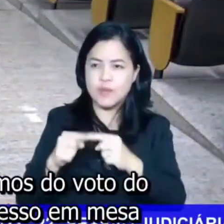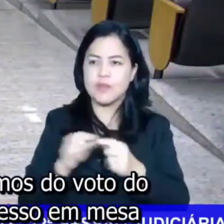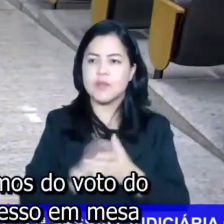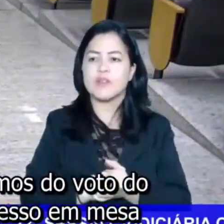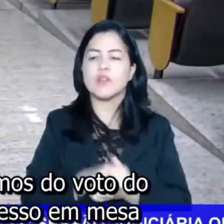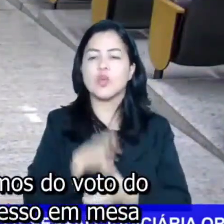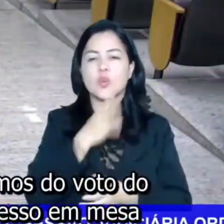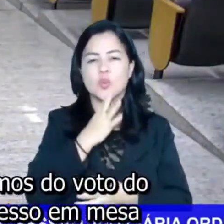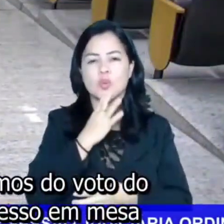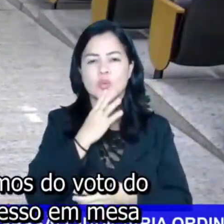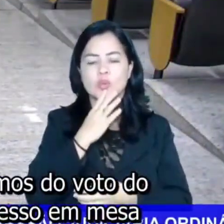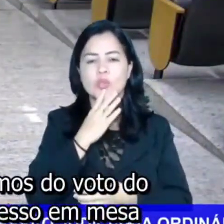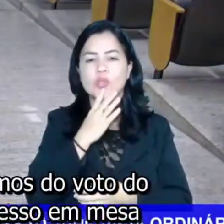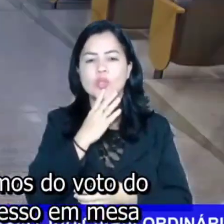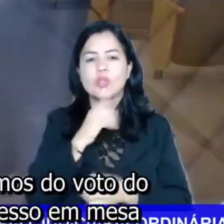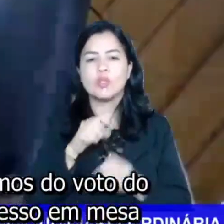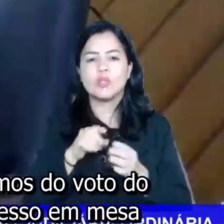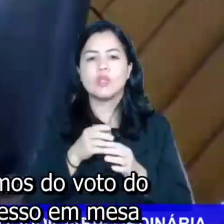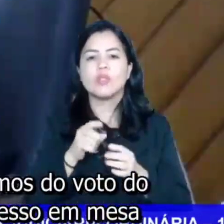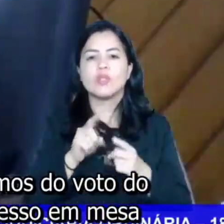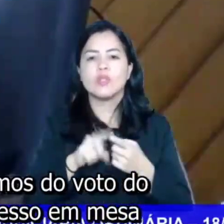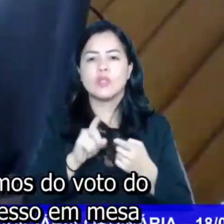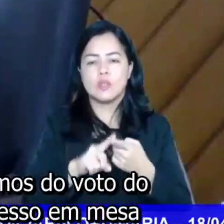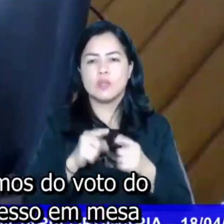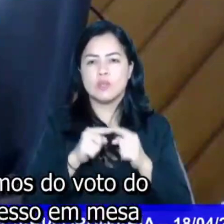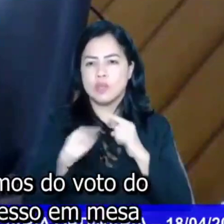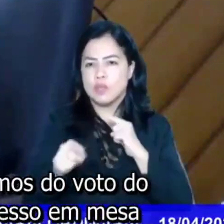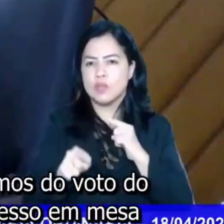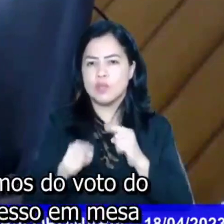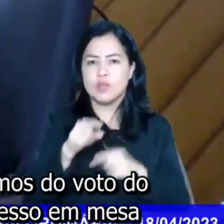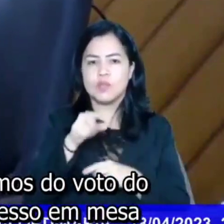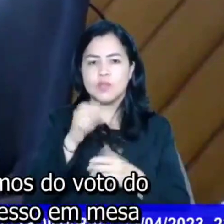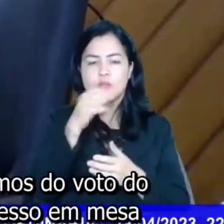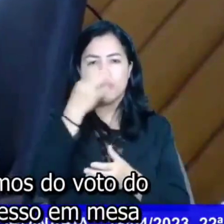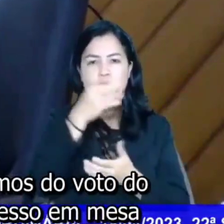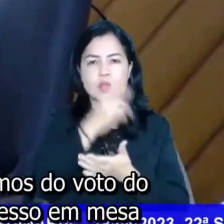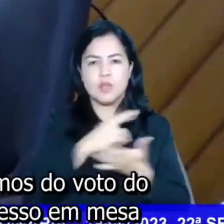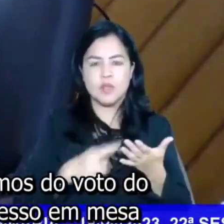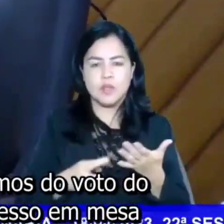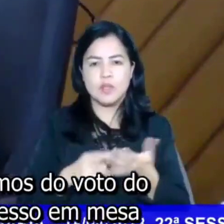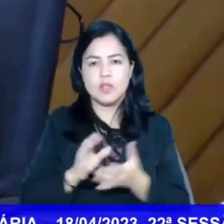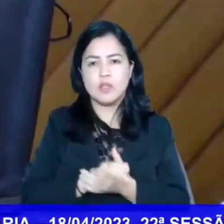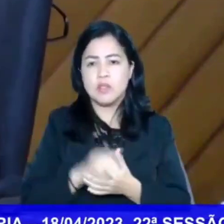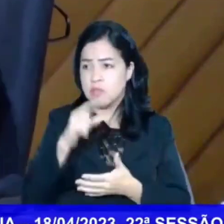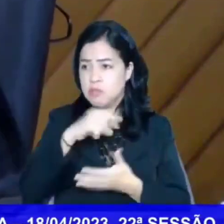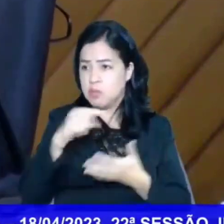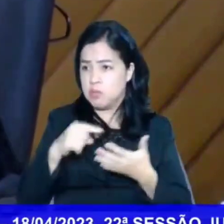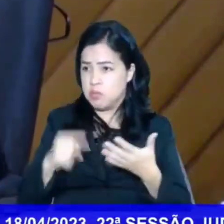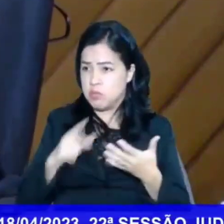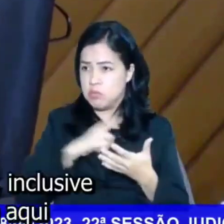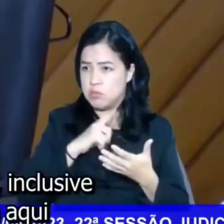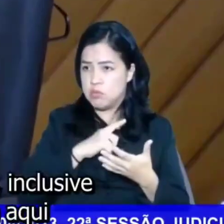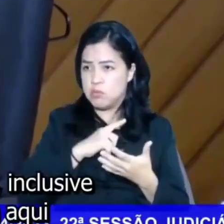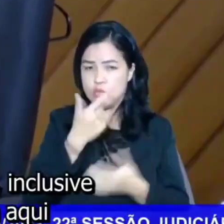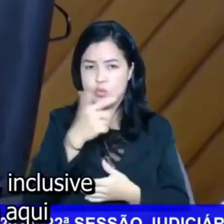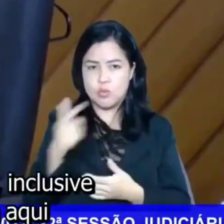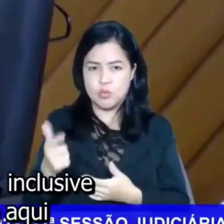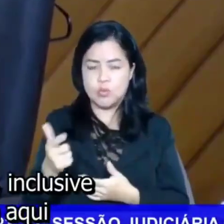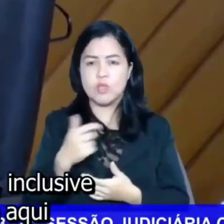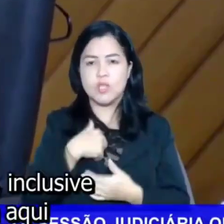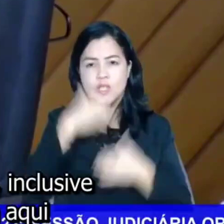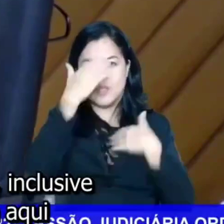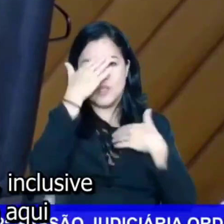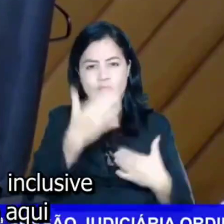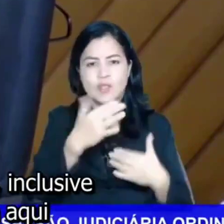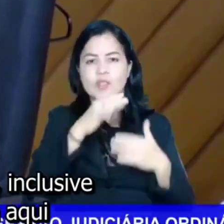e rejeitado à unanimidade nos termos do voto. Foco, desembargador João Lages. Aos ilustres pares, tem algum processo em mesa? E não havendo, agradeço